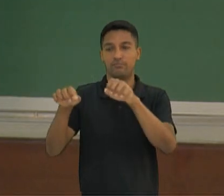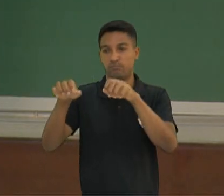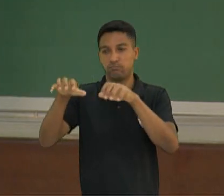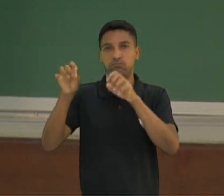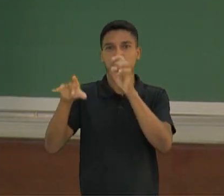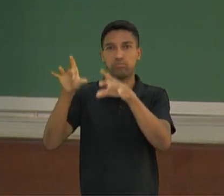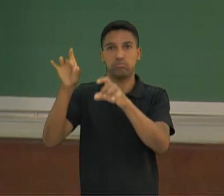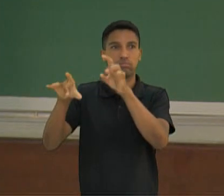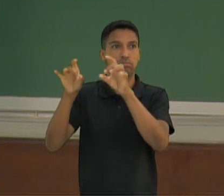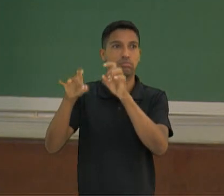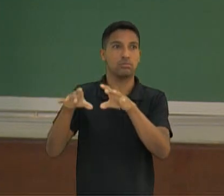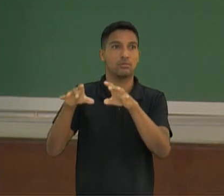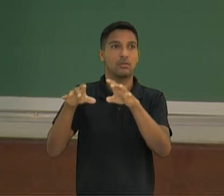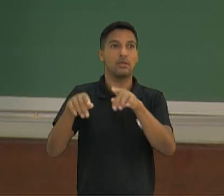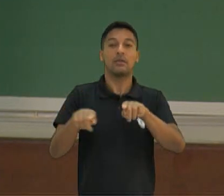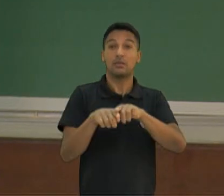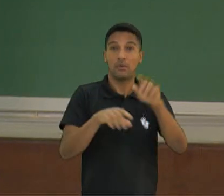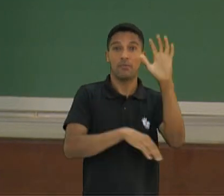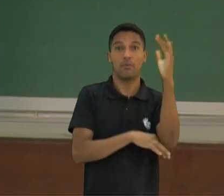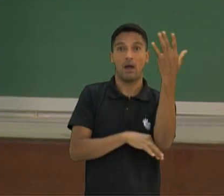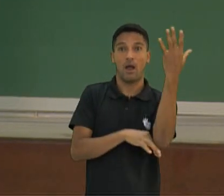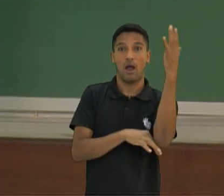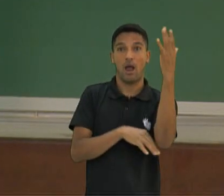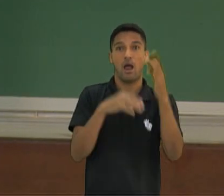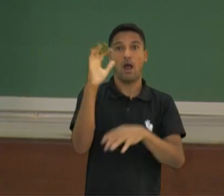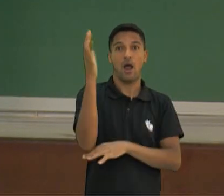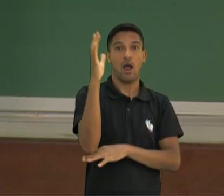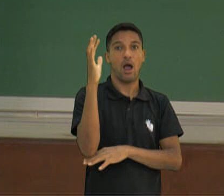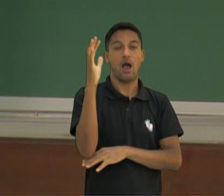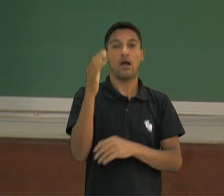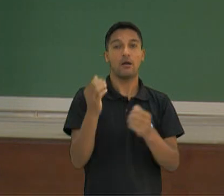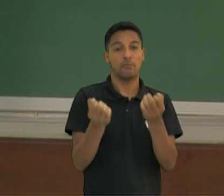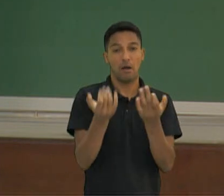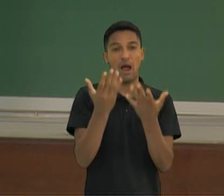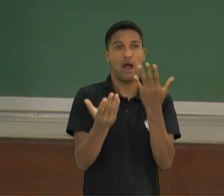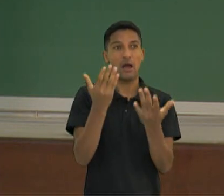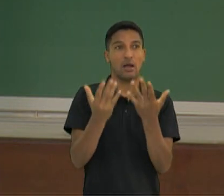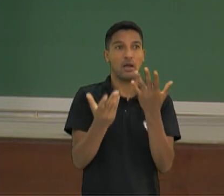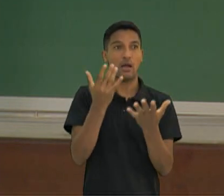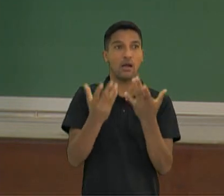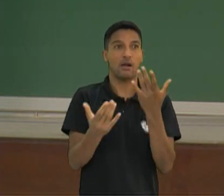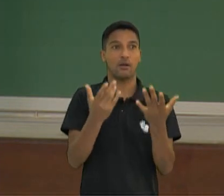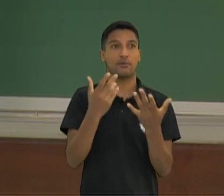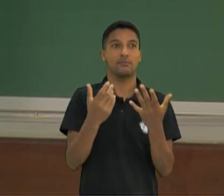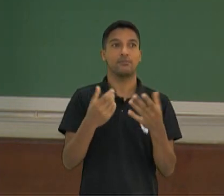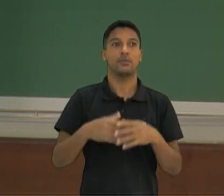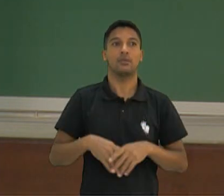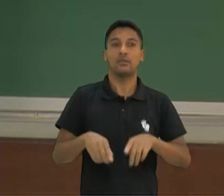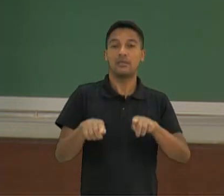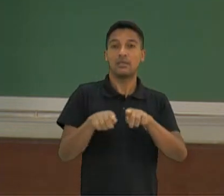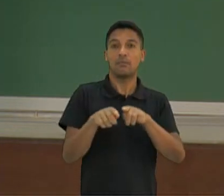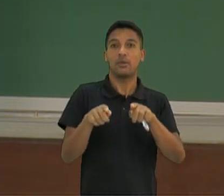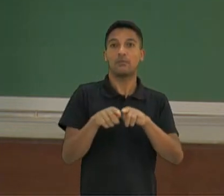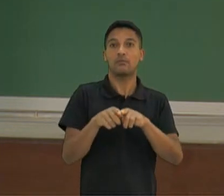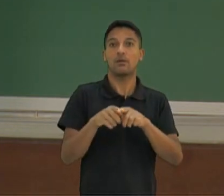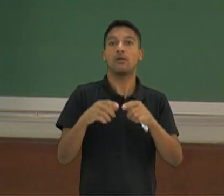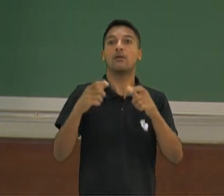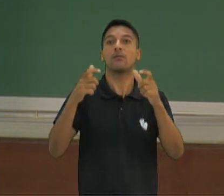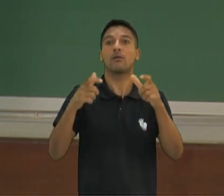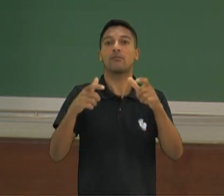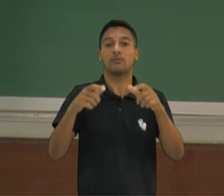os problemas, não fica diferente dos demais. Novamente, vamos enfocar alguns para que a gente possa exemplificar com